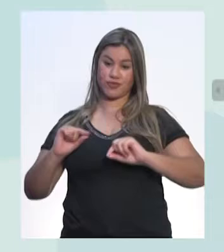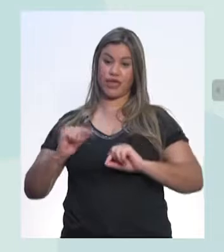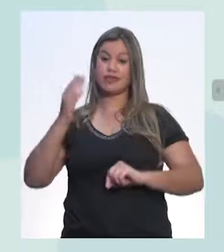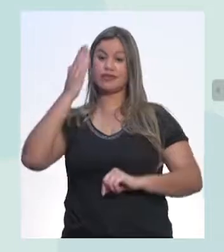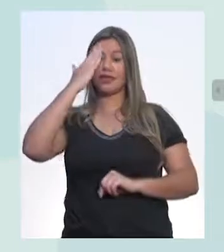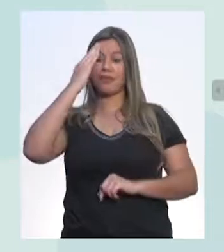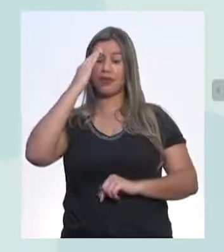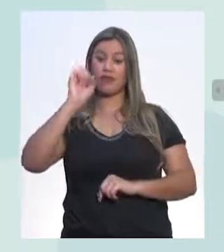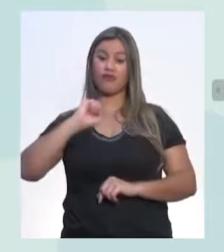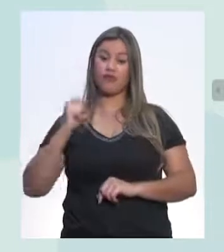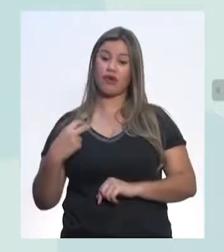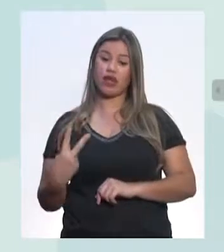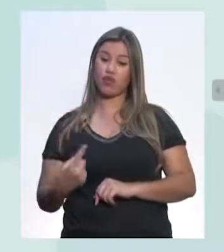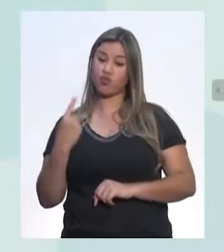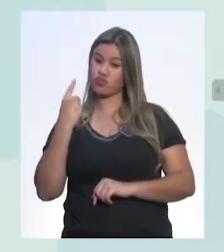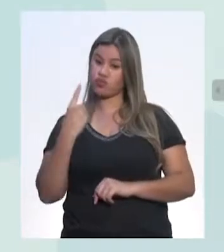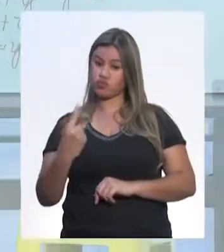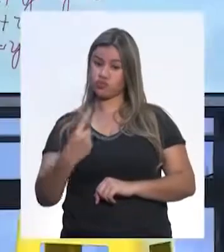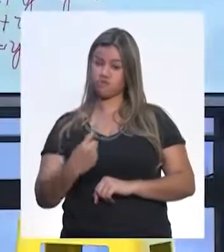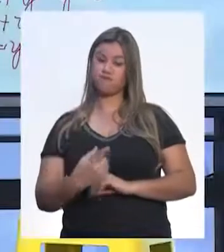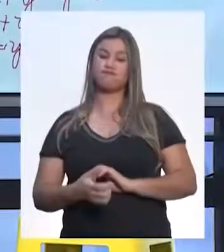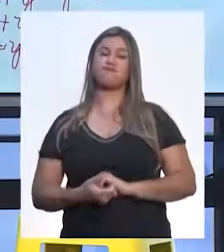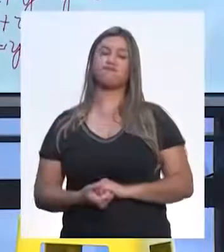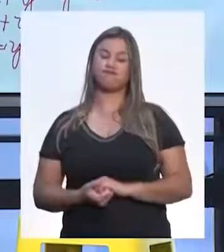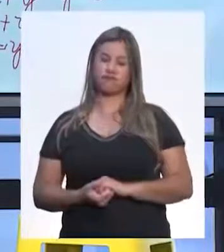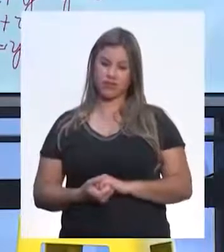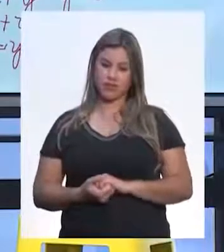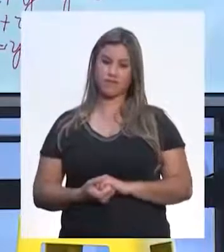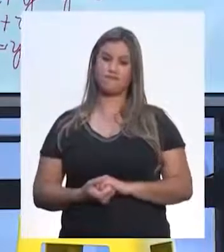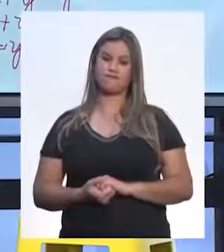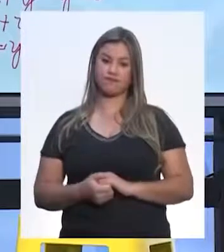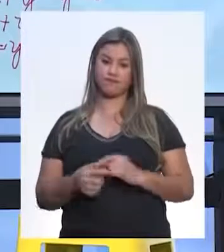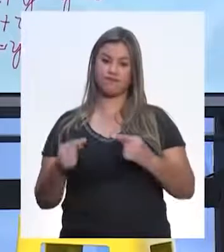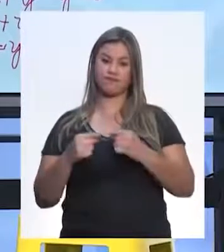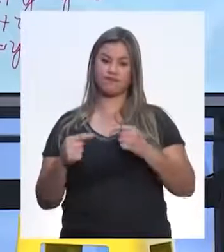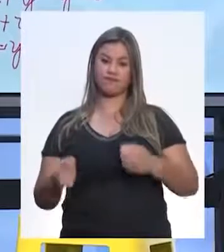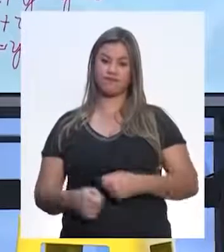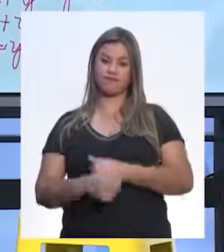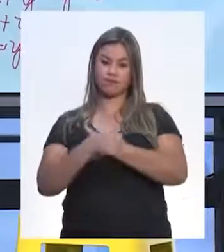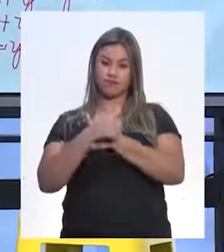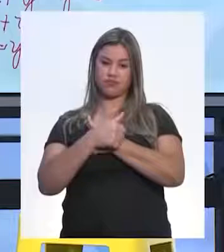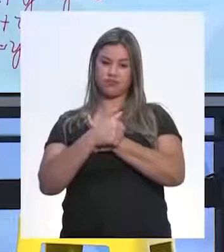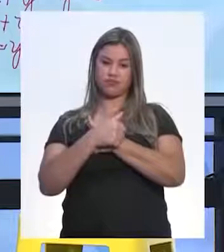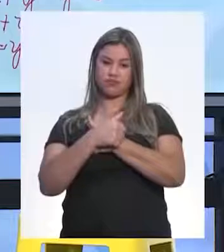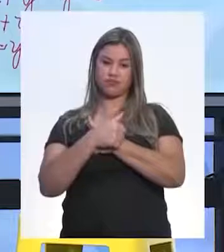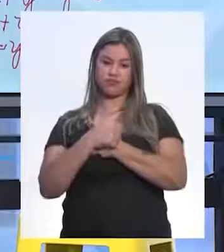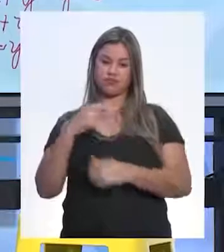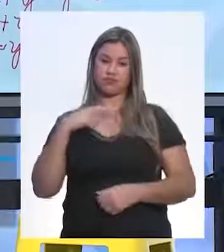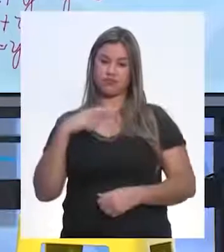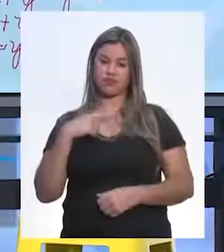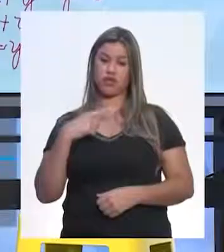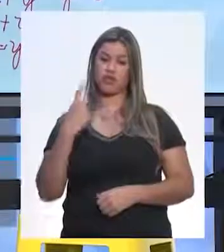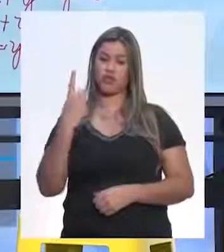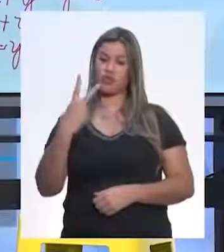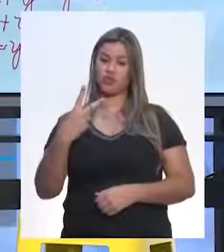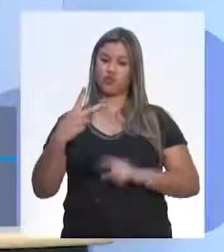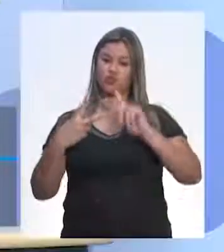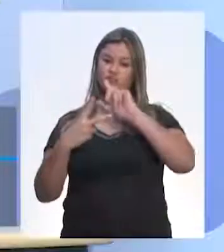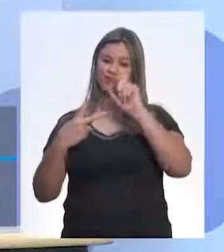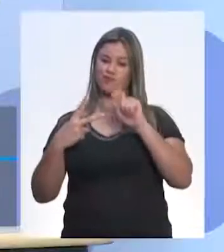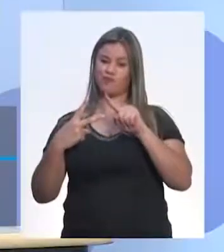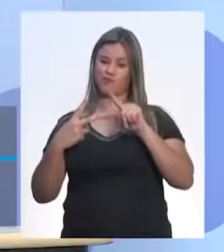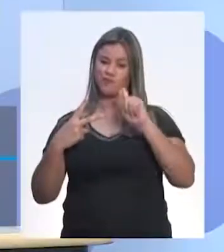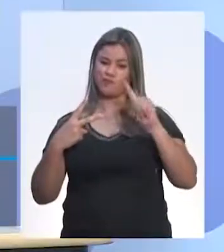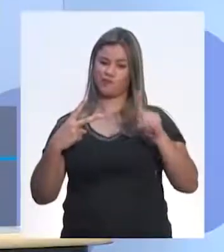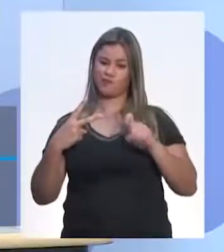nesse modo em que ela está, quando eu estou trabalhando com uma equação que possui duas incógnitas. Tomar esse